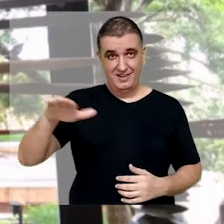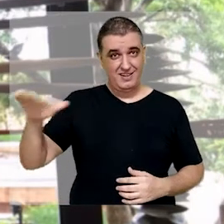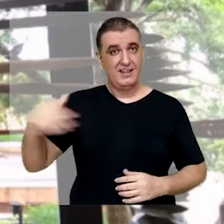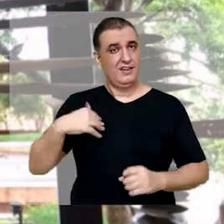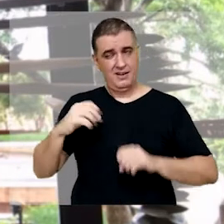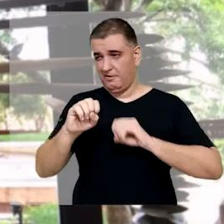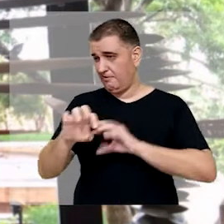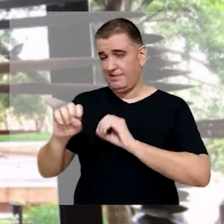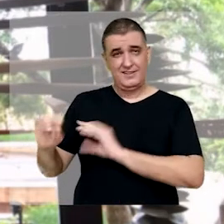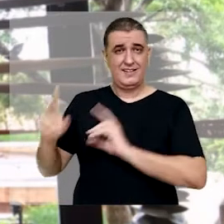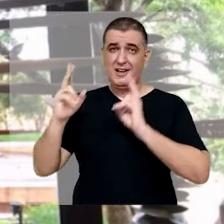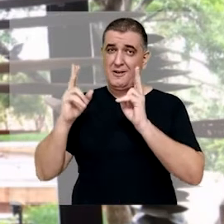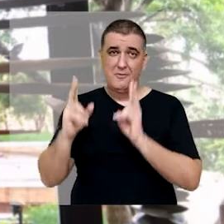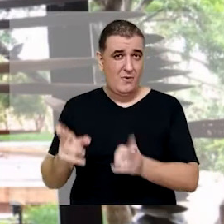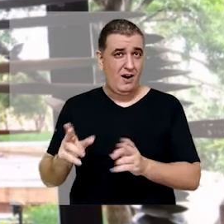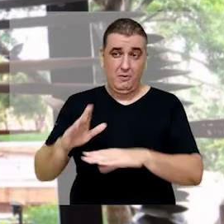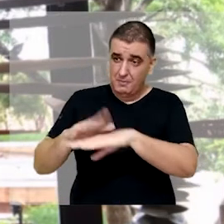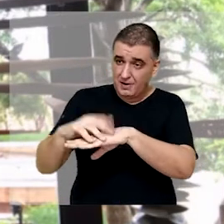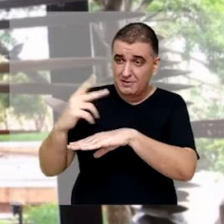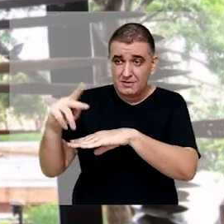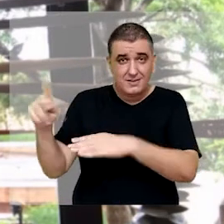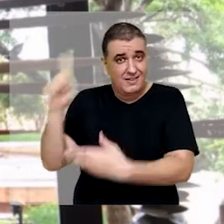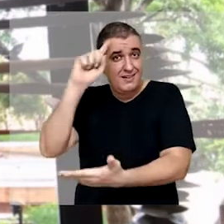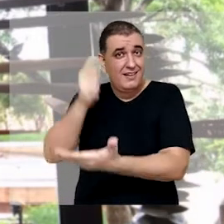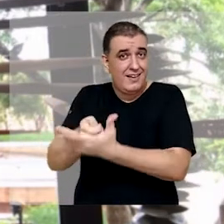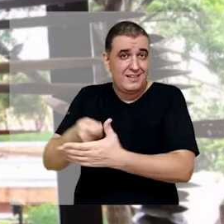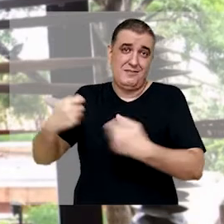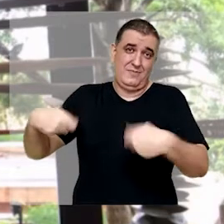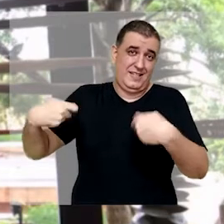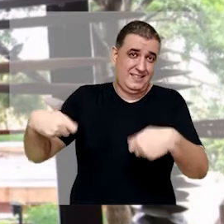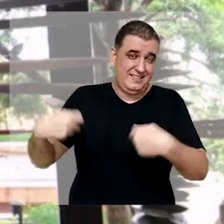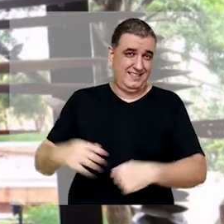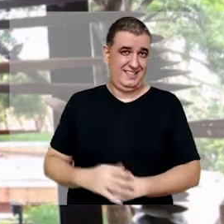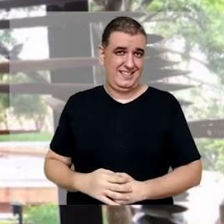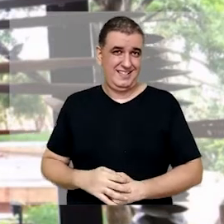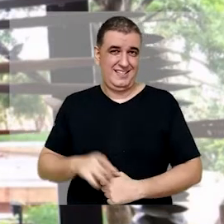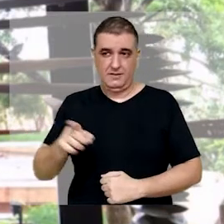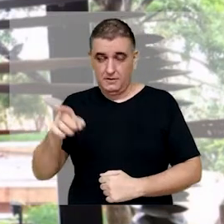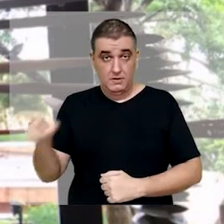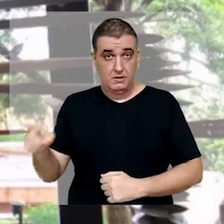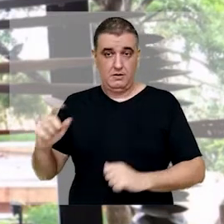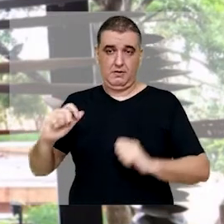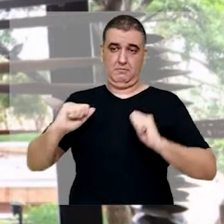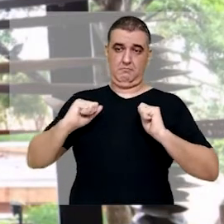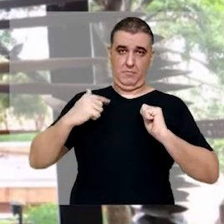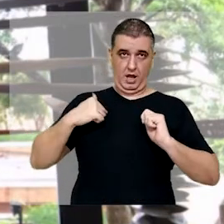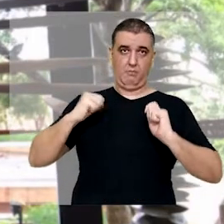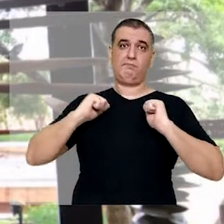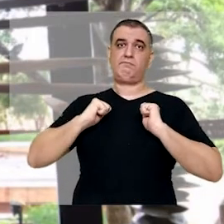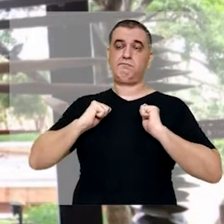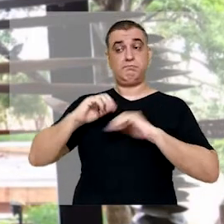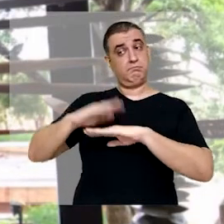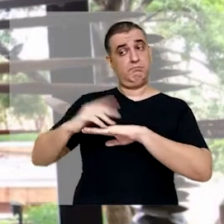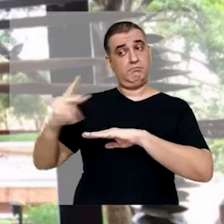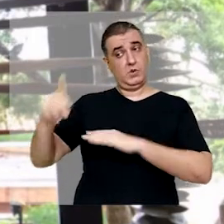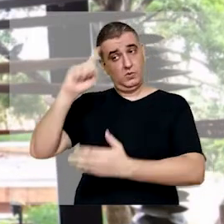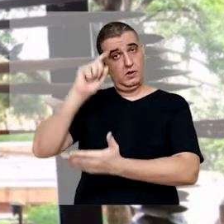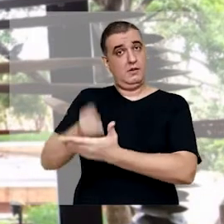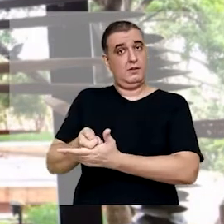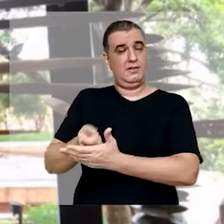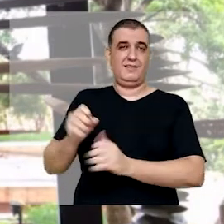as rédeas da minha decisão, né? E é isso que é